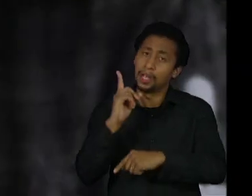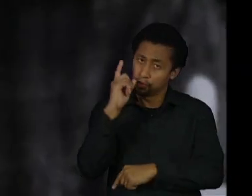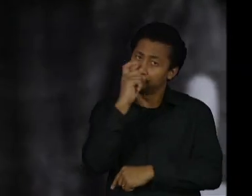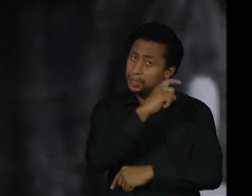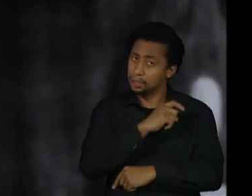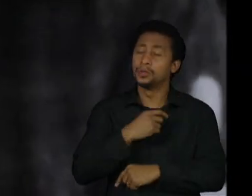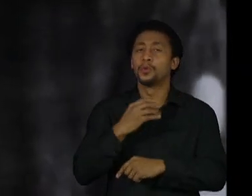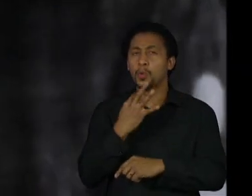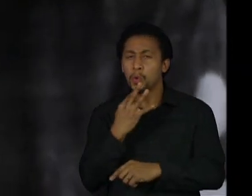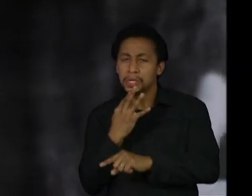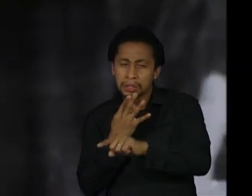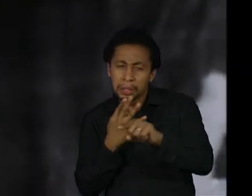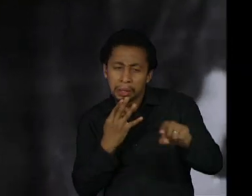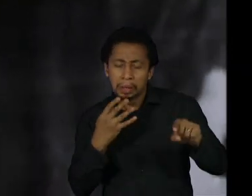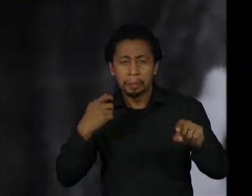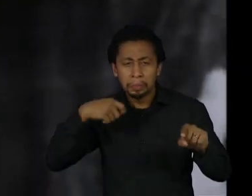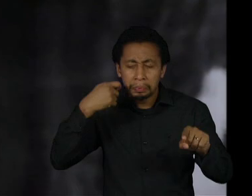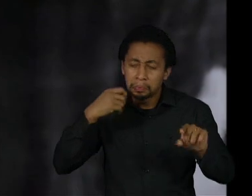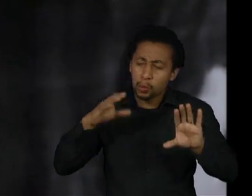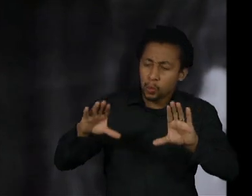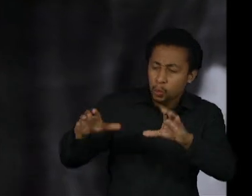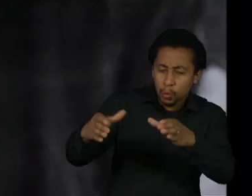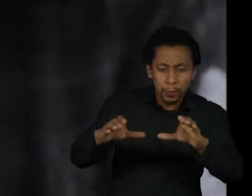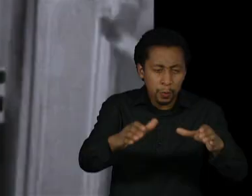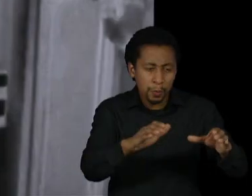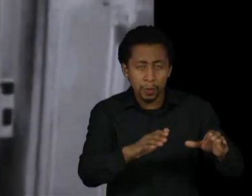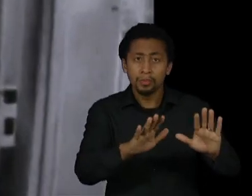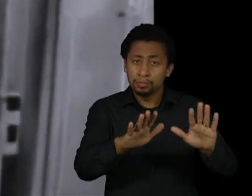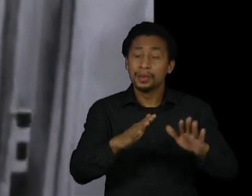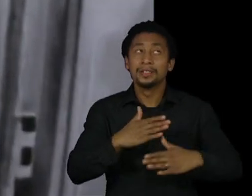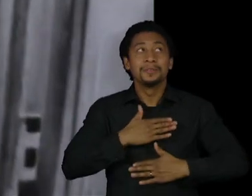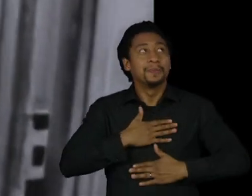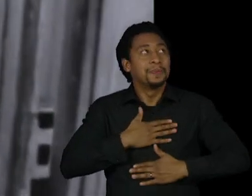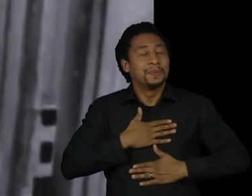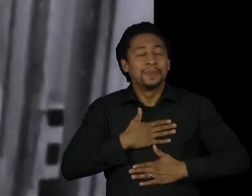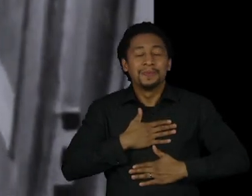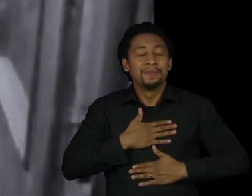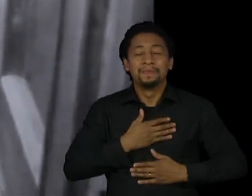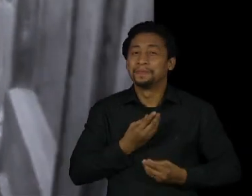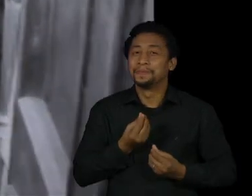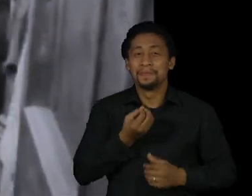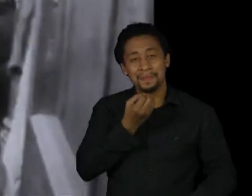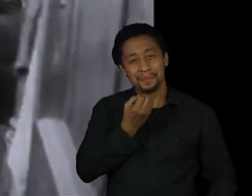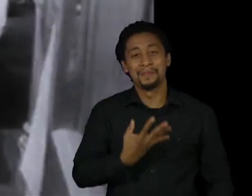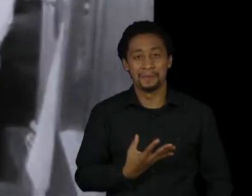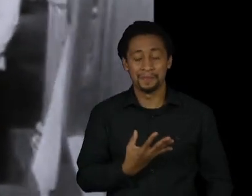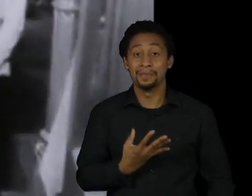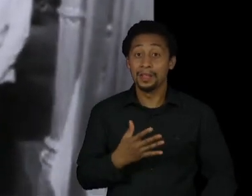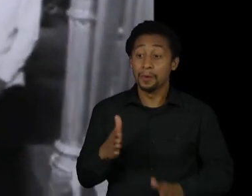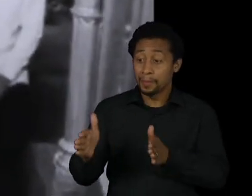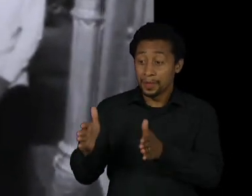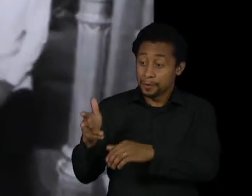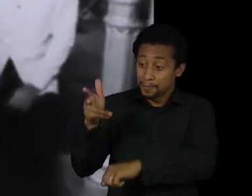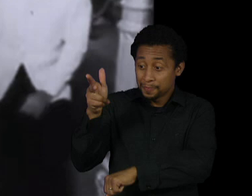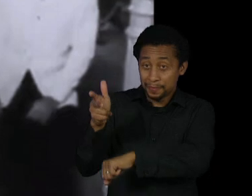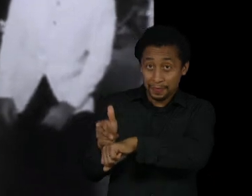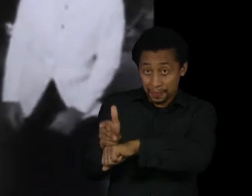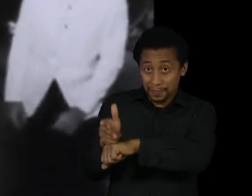a equipe, trabalho e tal. É outro tipo de prazer. A filmagem é